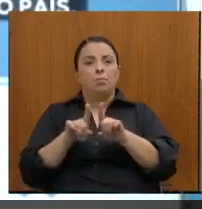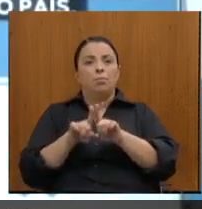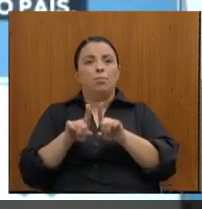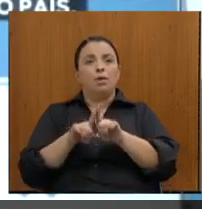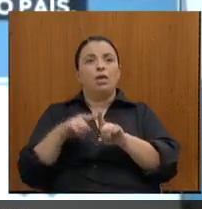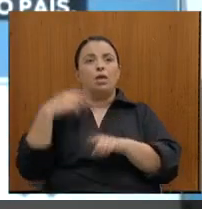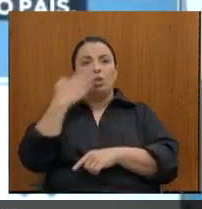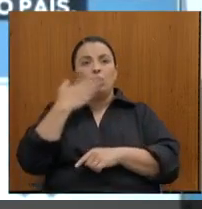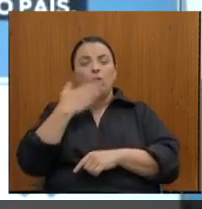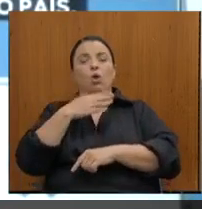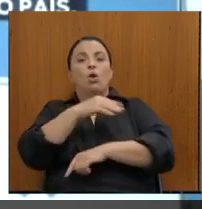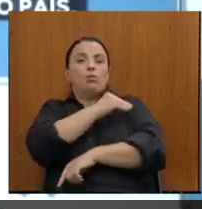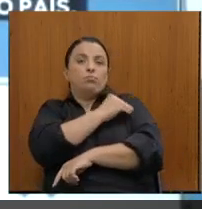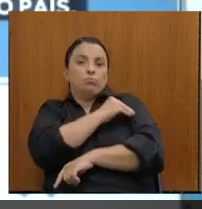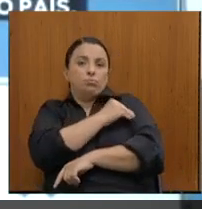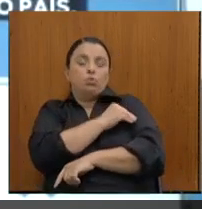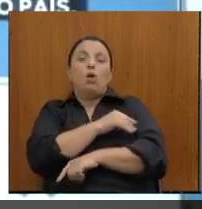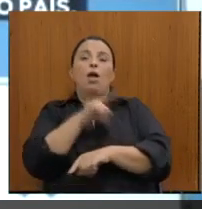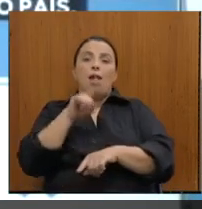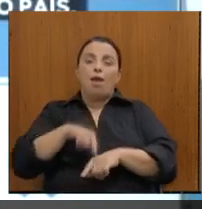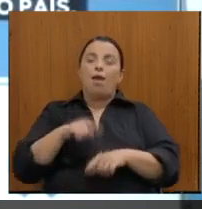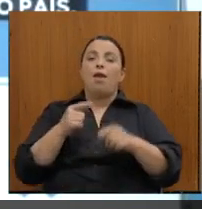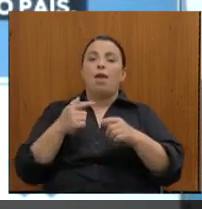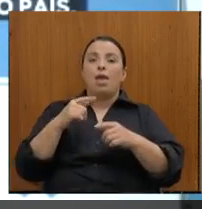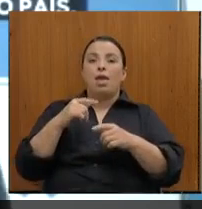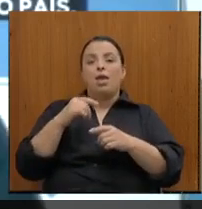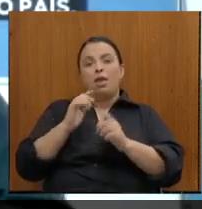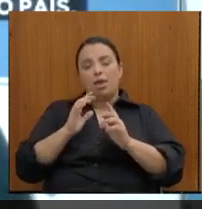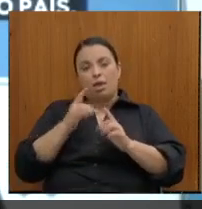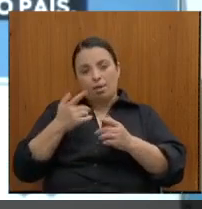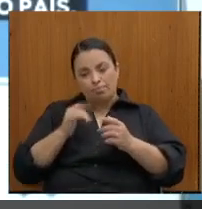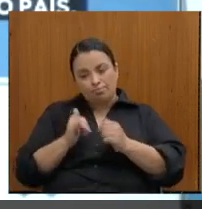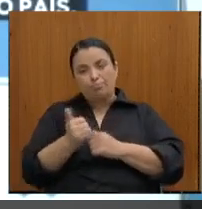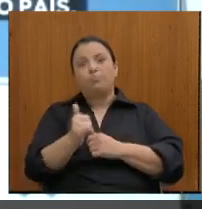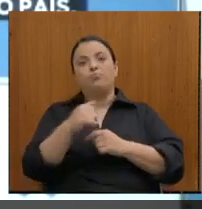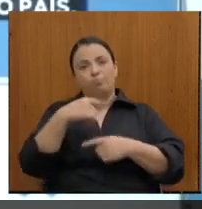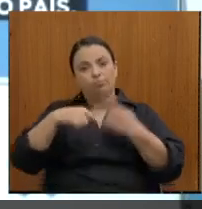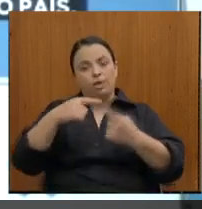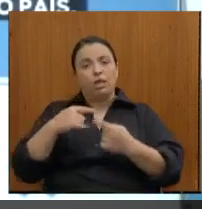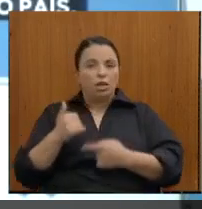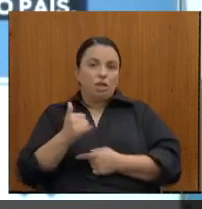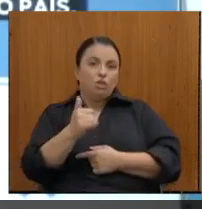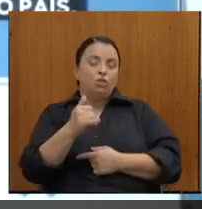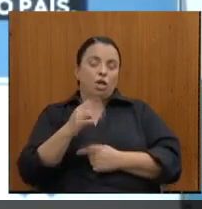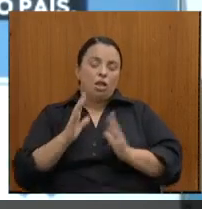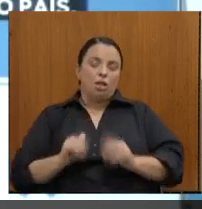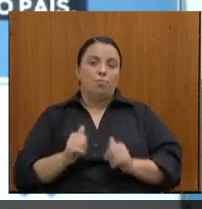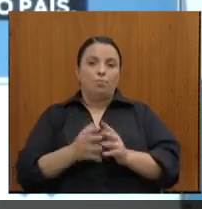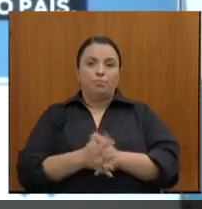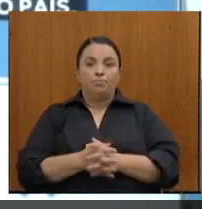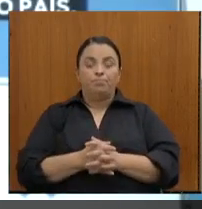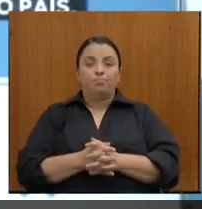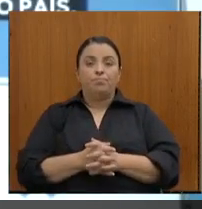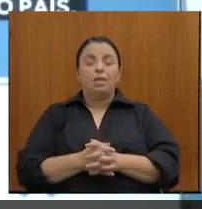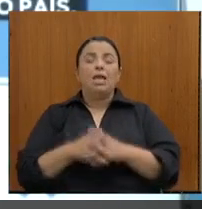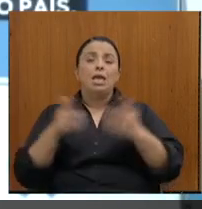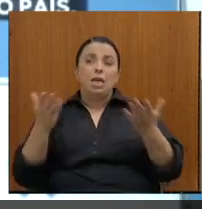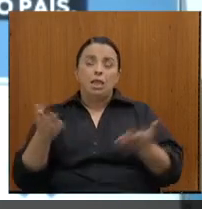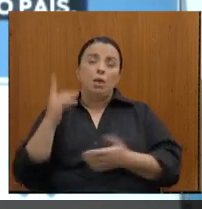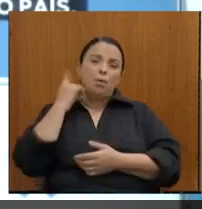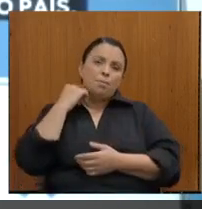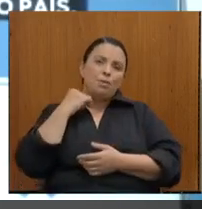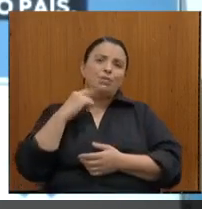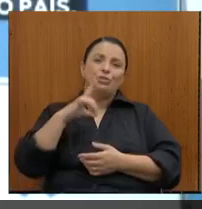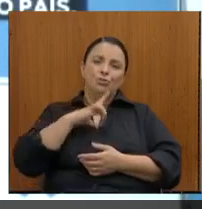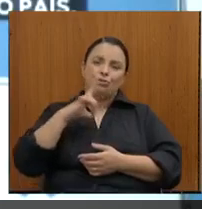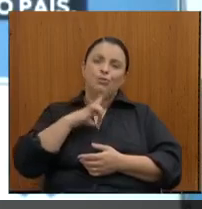e que o Mário cão só falar em breve no próximo Pioneer Então na verdade as locações de Minas as